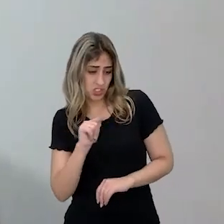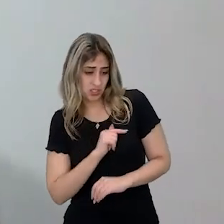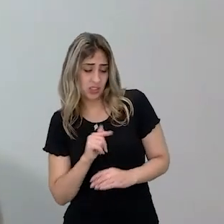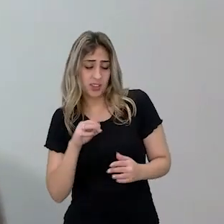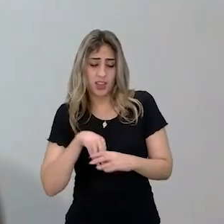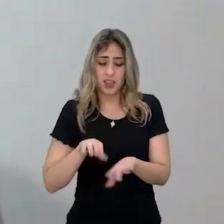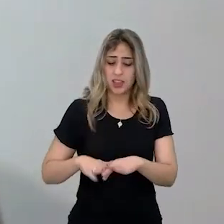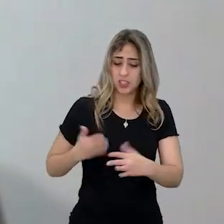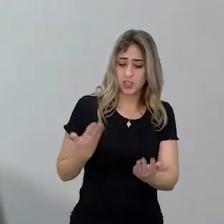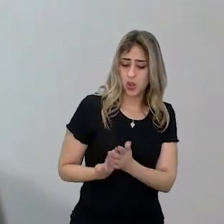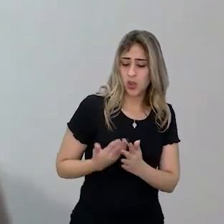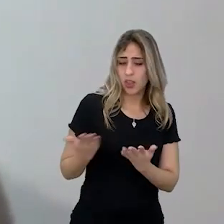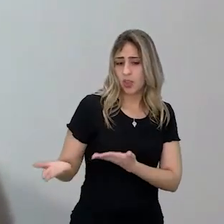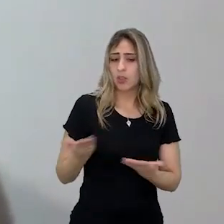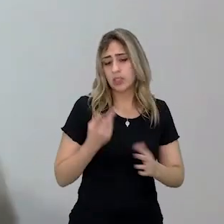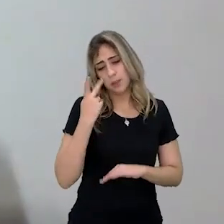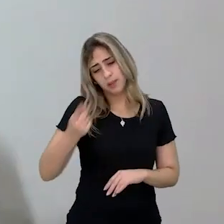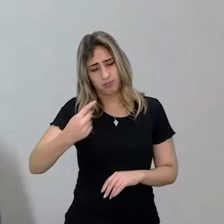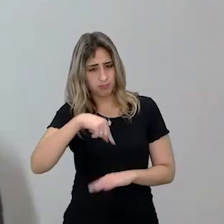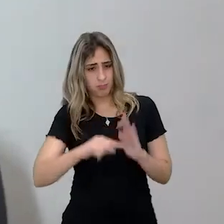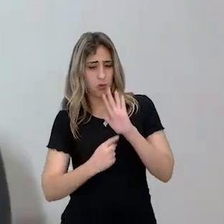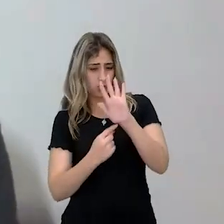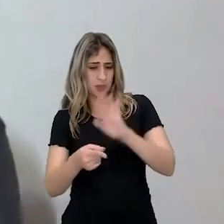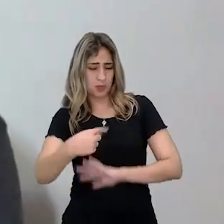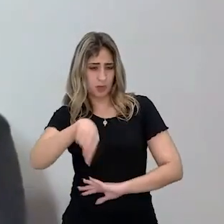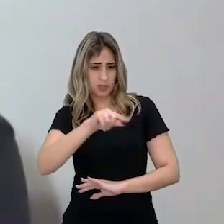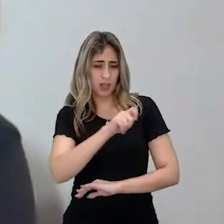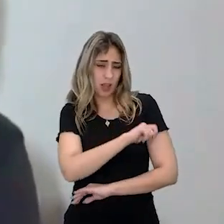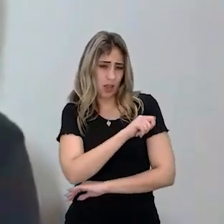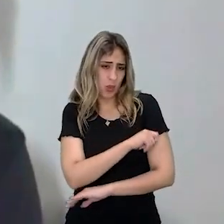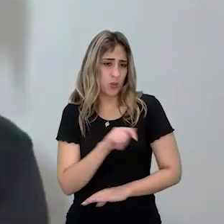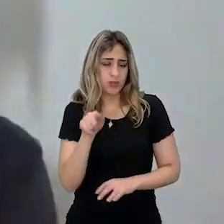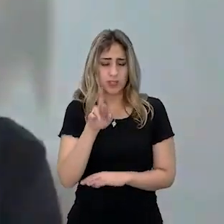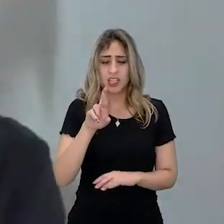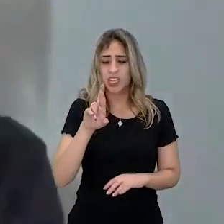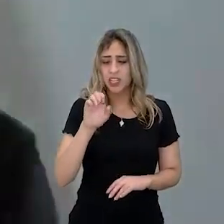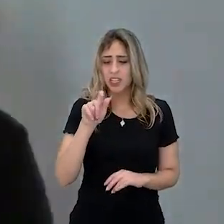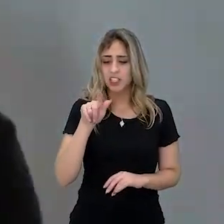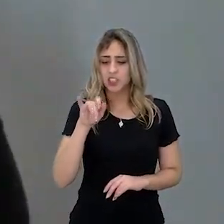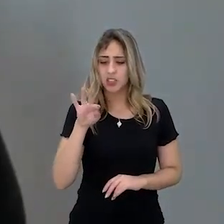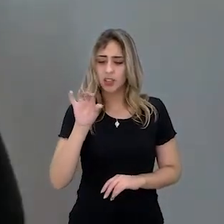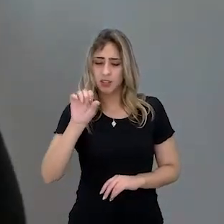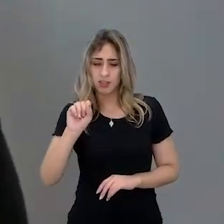na escola, eu trouxe aqui só para mostrar para vocês, né? Esses reagentes aqui, deixa